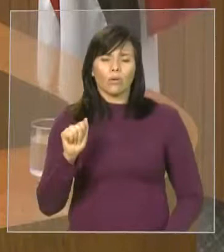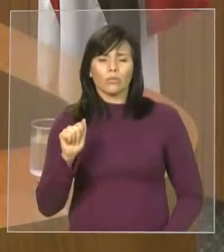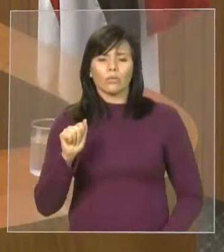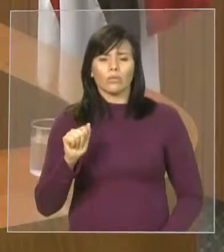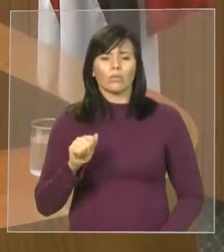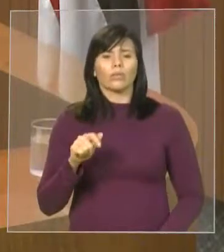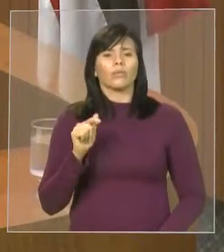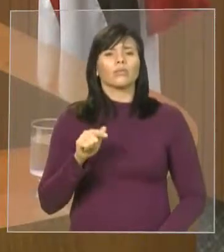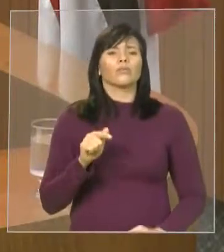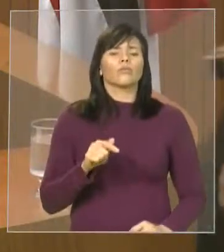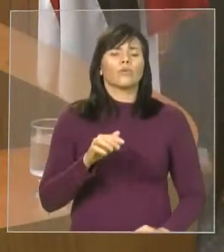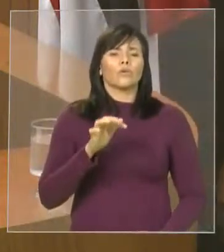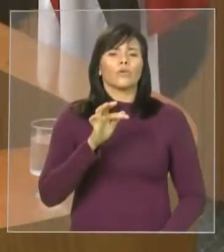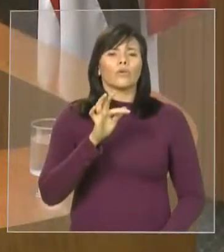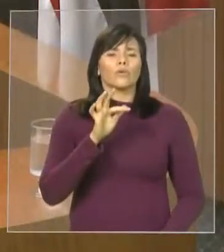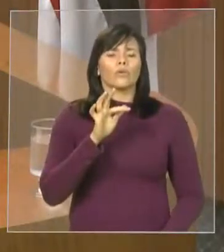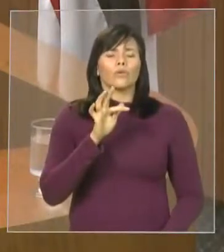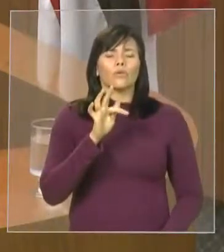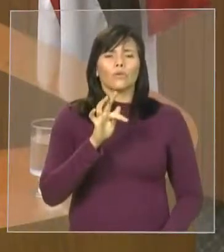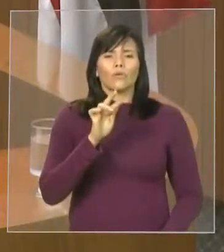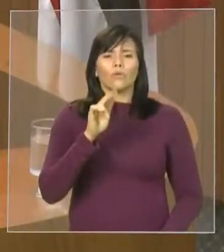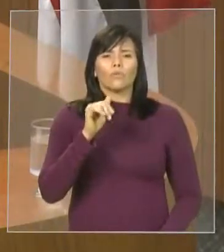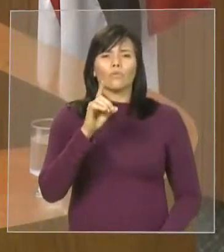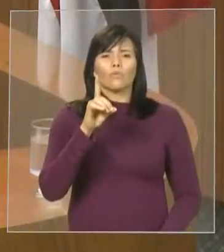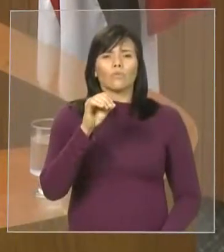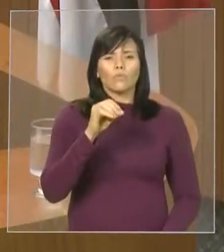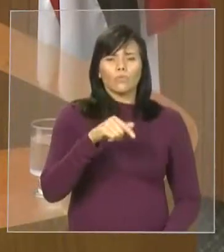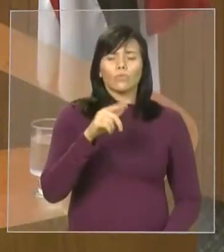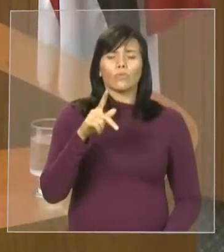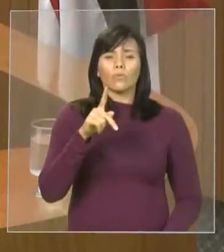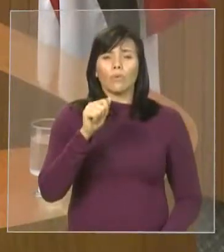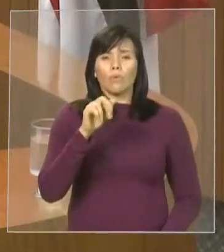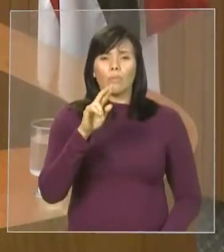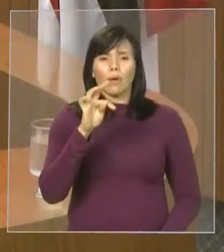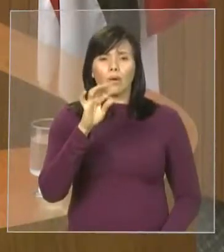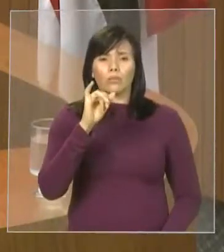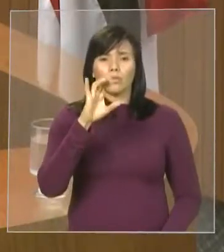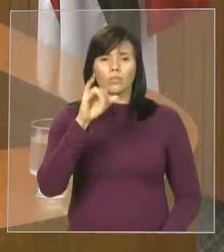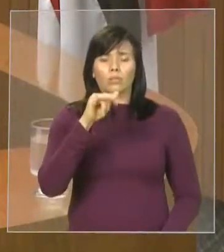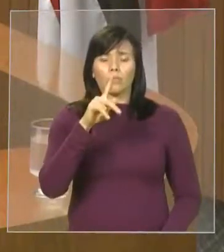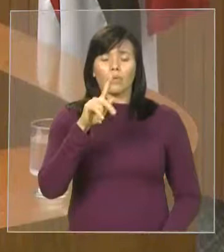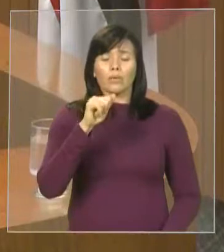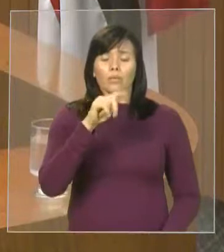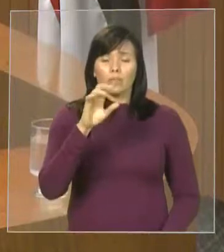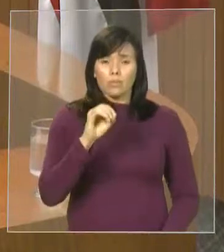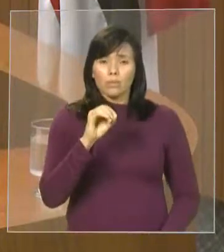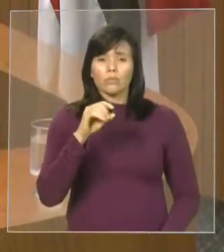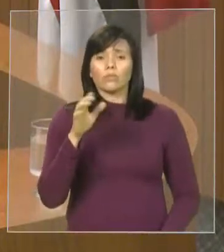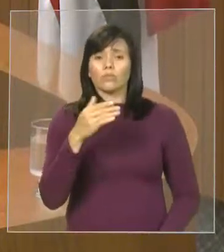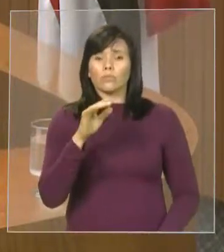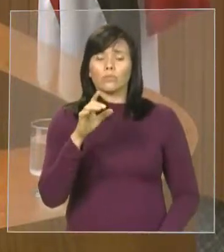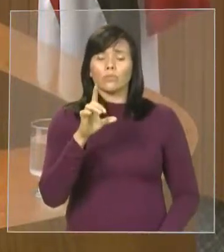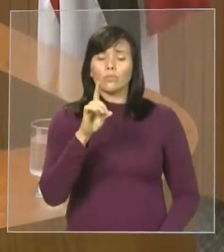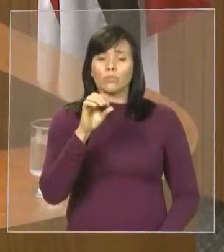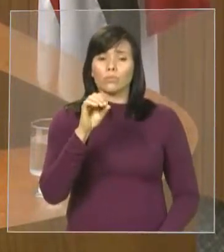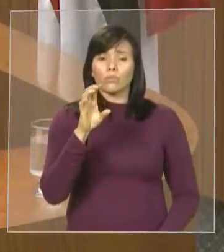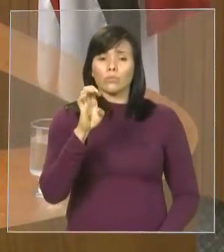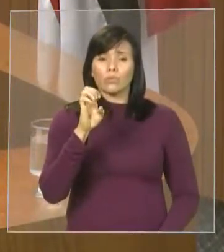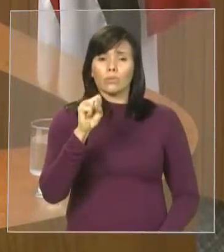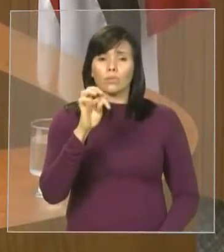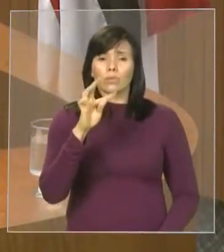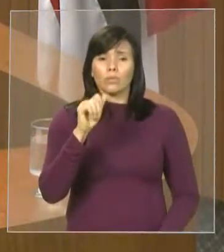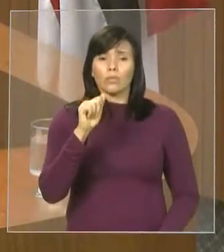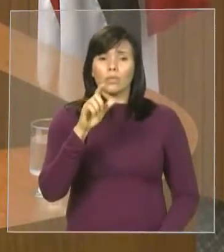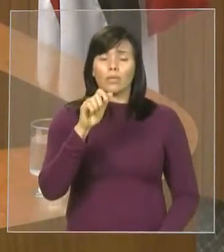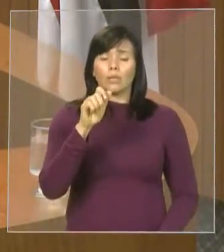Fundo de Participação do Estado, mas no final diz o seguinte, bem como outras garantias em direito admitidas. Então é